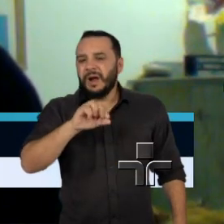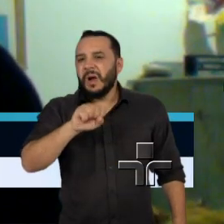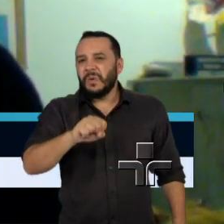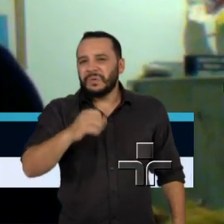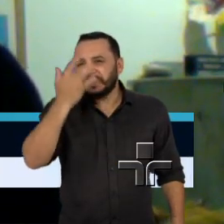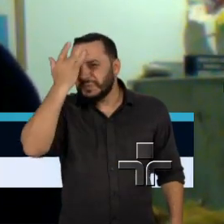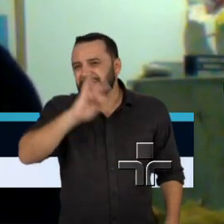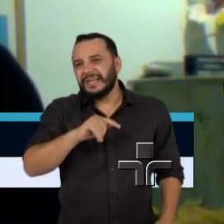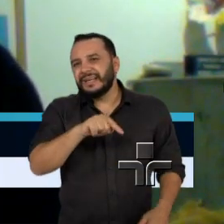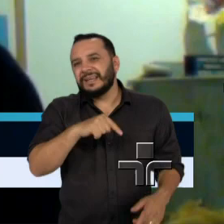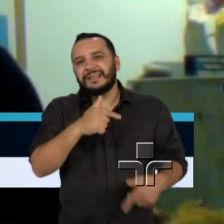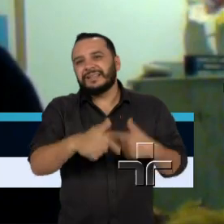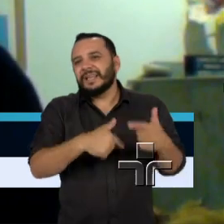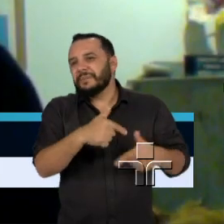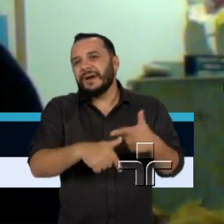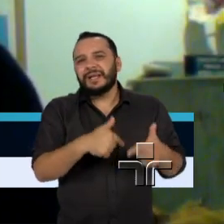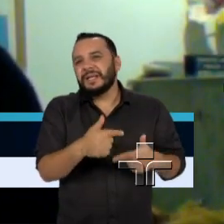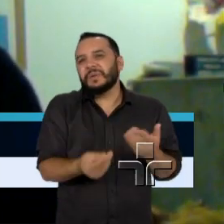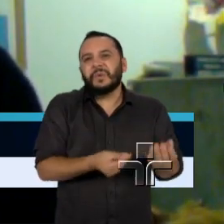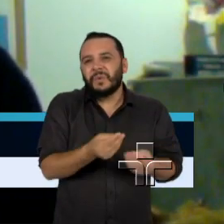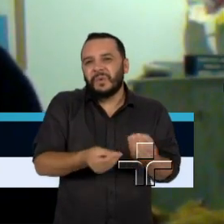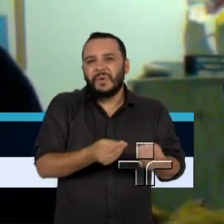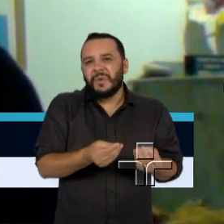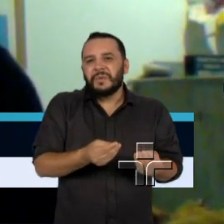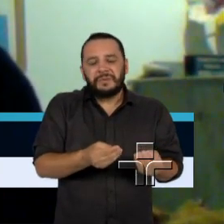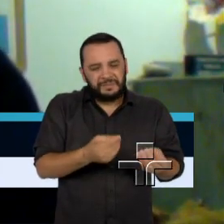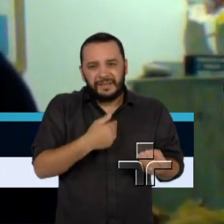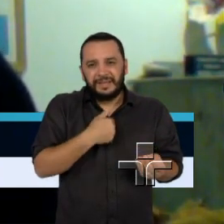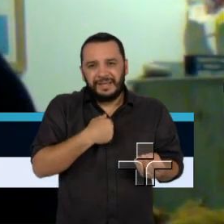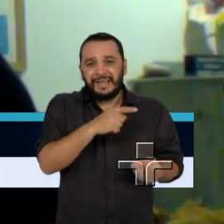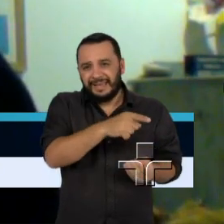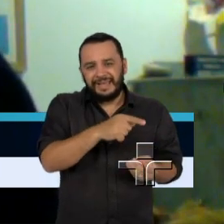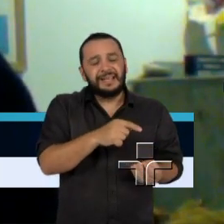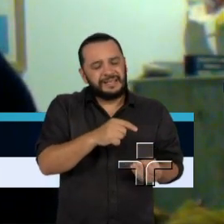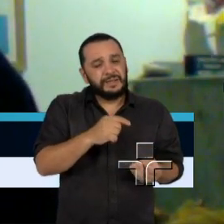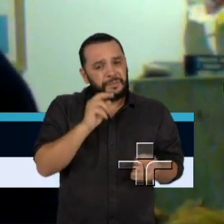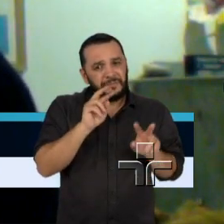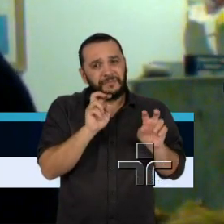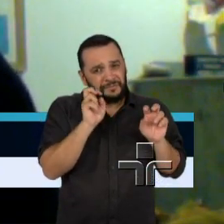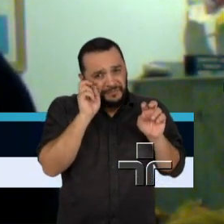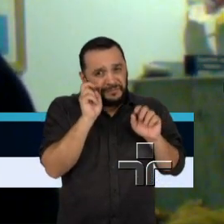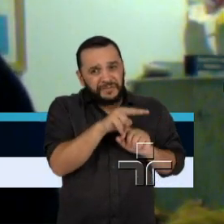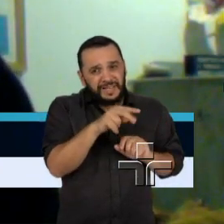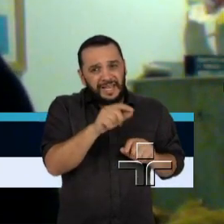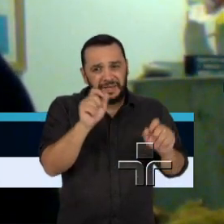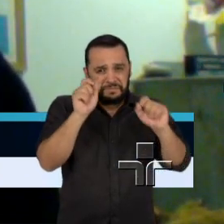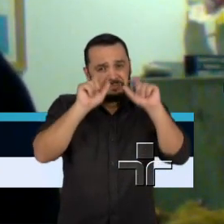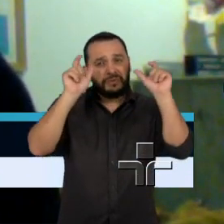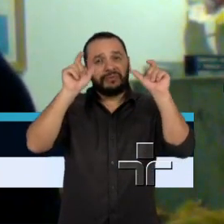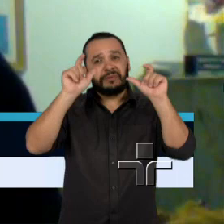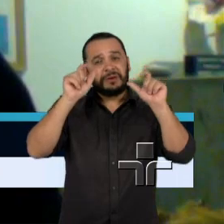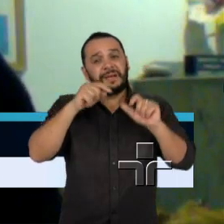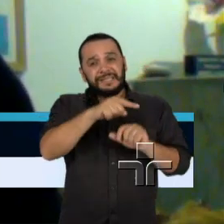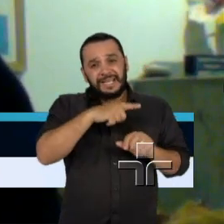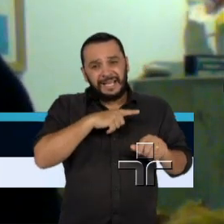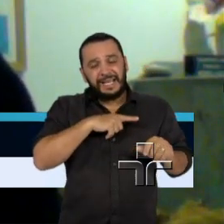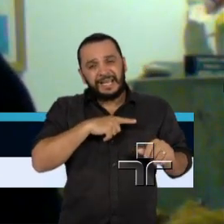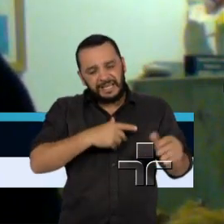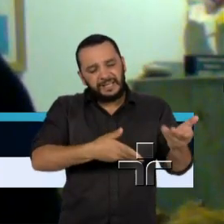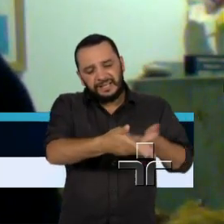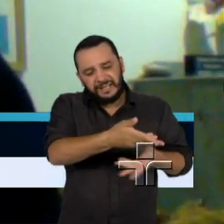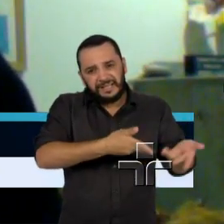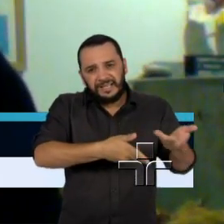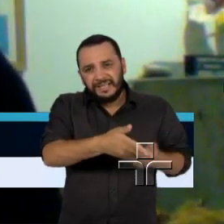gente conta com ele, conta com a indignação dele, com a proximidade dele, com o acesso que ele tem ao